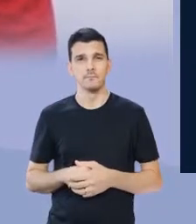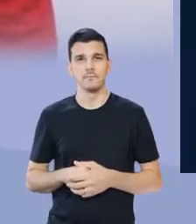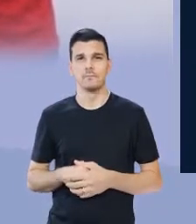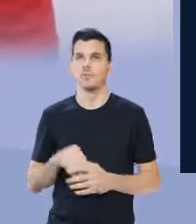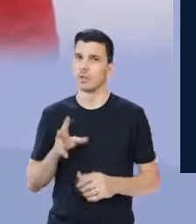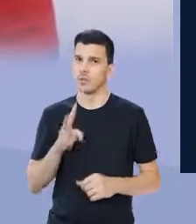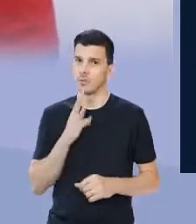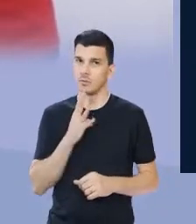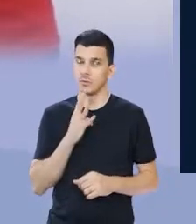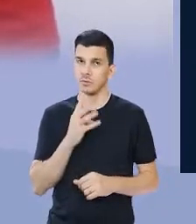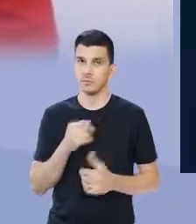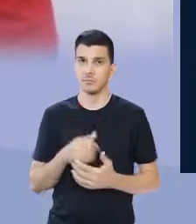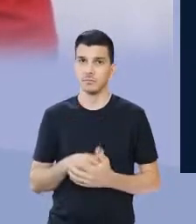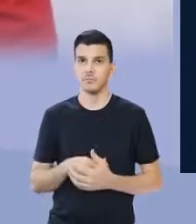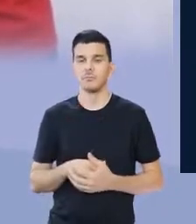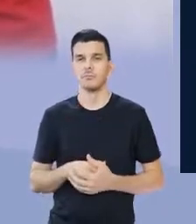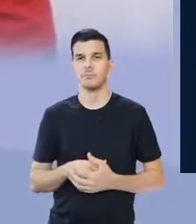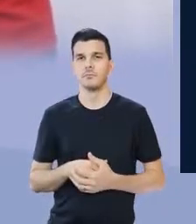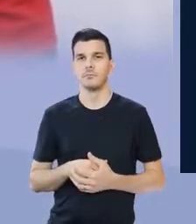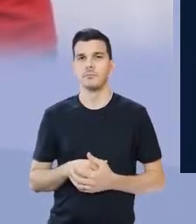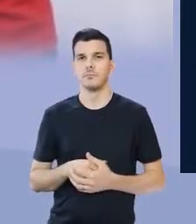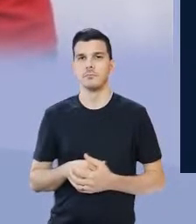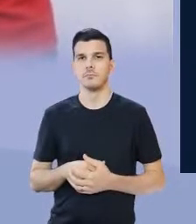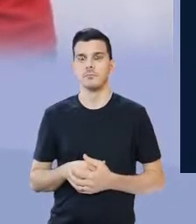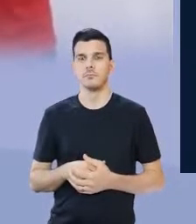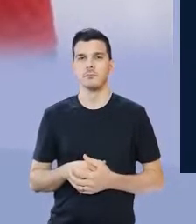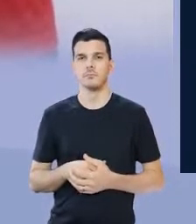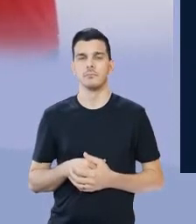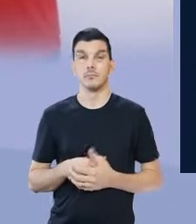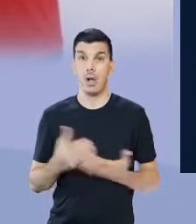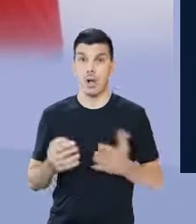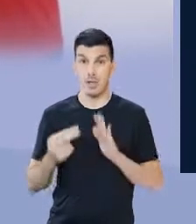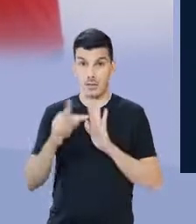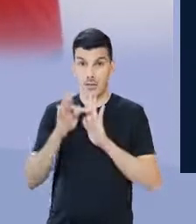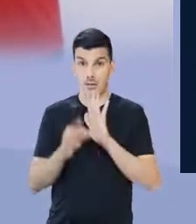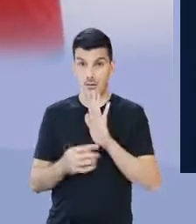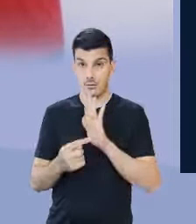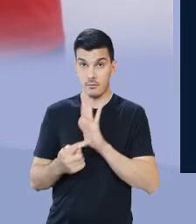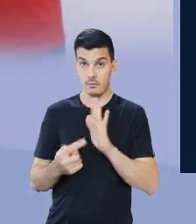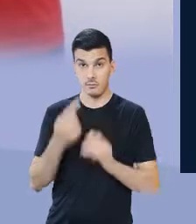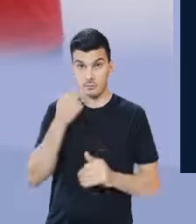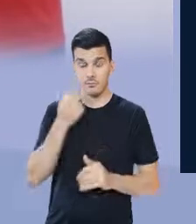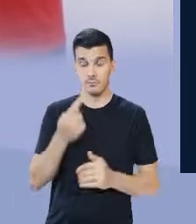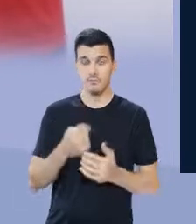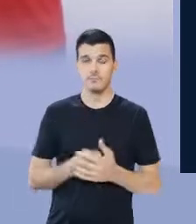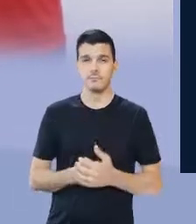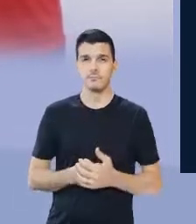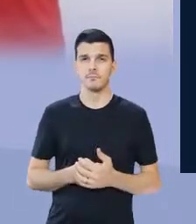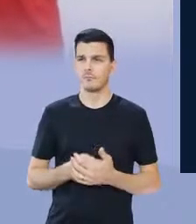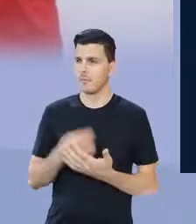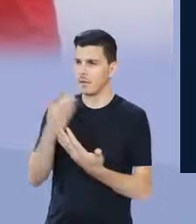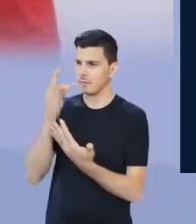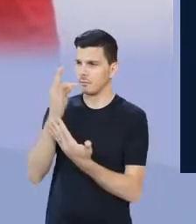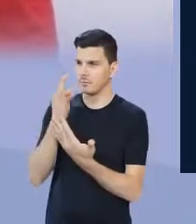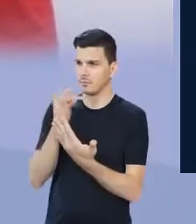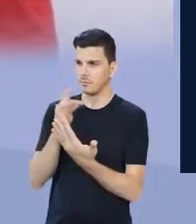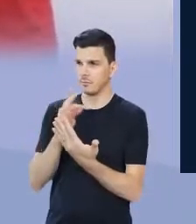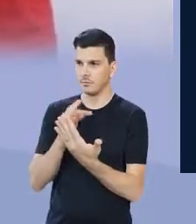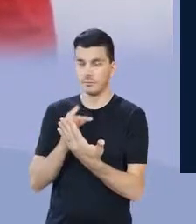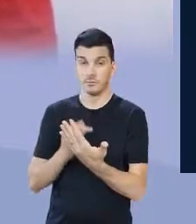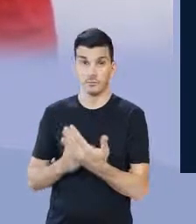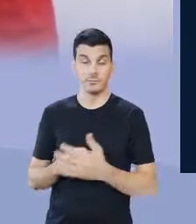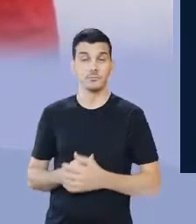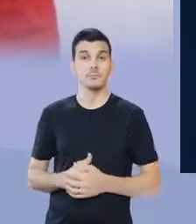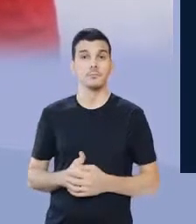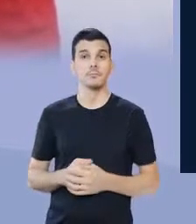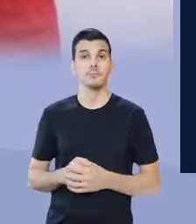pintora Frida. Então vamos dar uma olhada no texto agora. Bom, one of the things that made an incredible impression on me in the film was